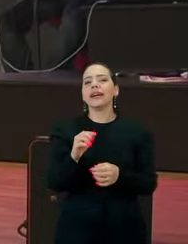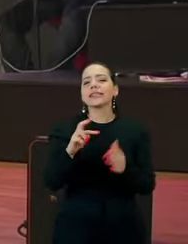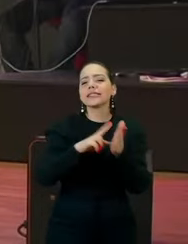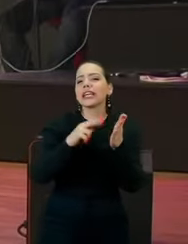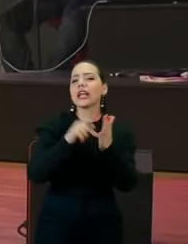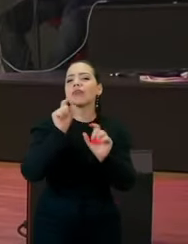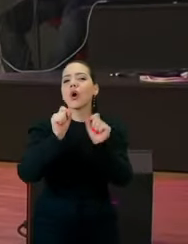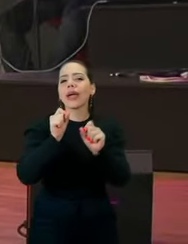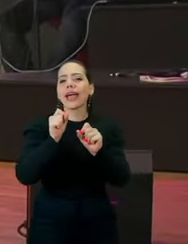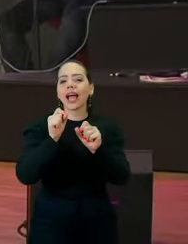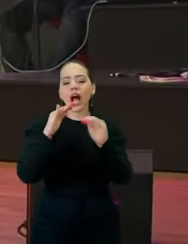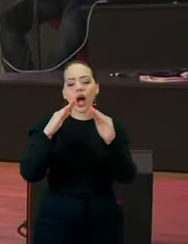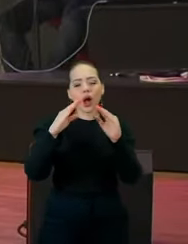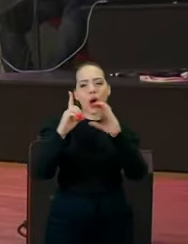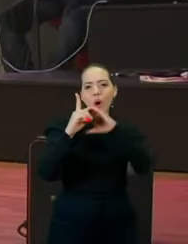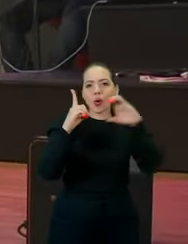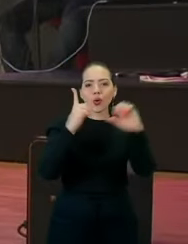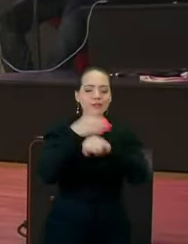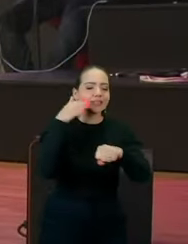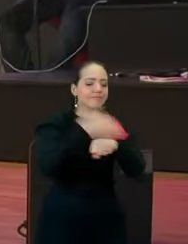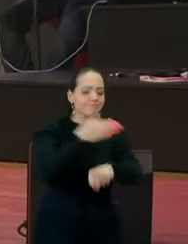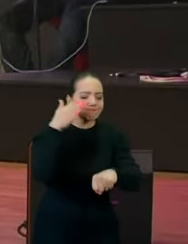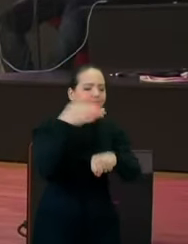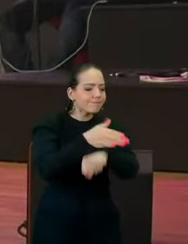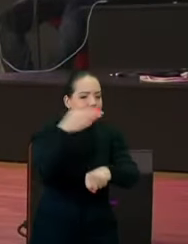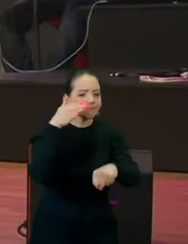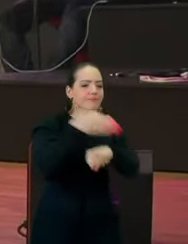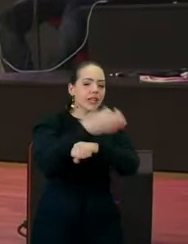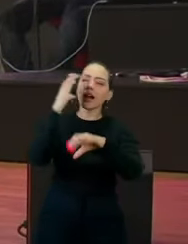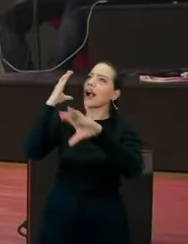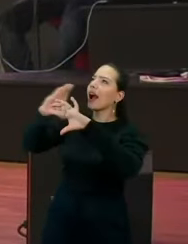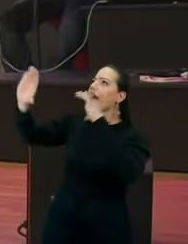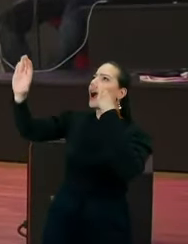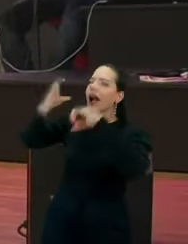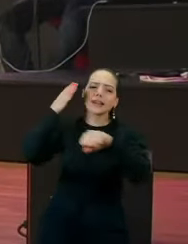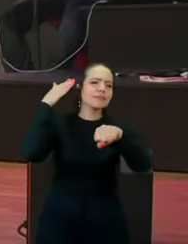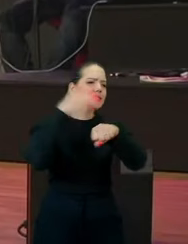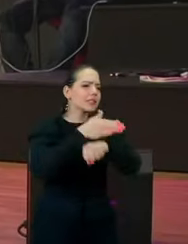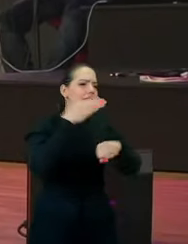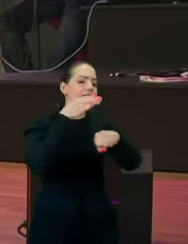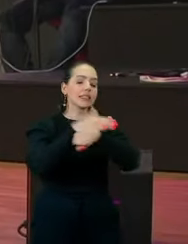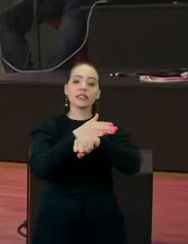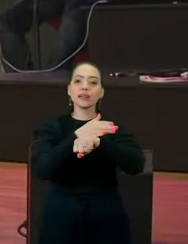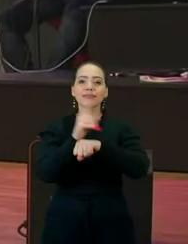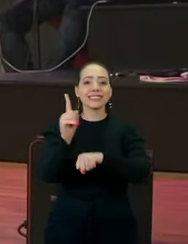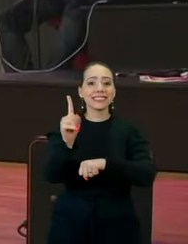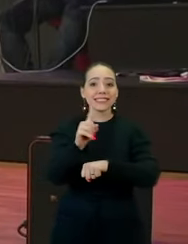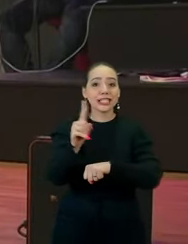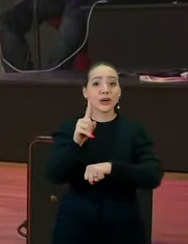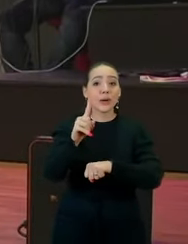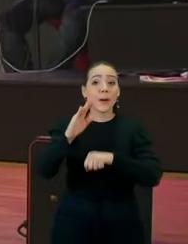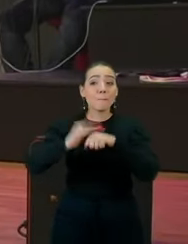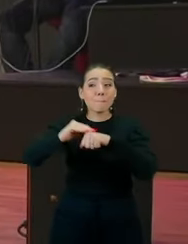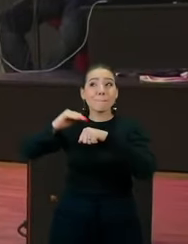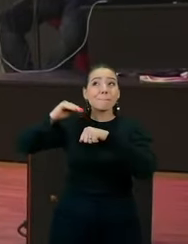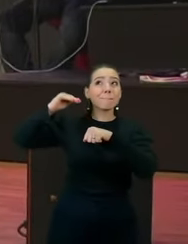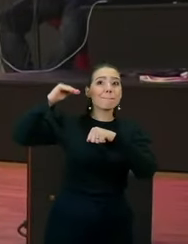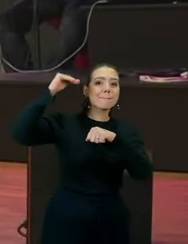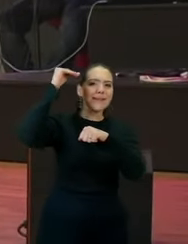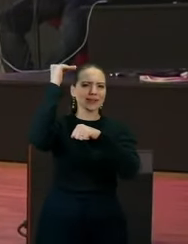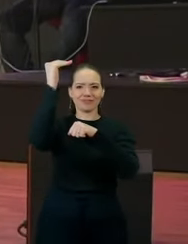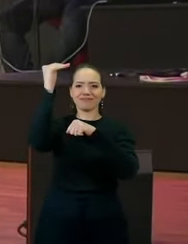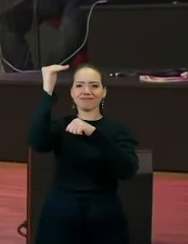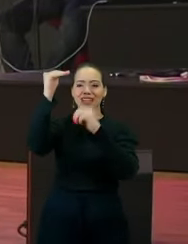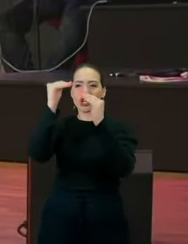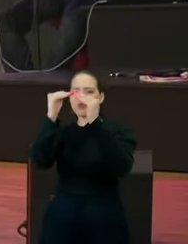está, quando nós estávamos cantando ali, para te adorar eu vivo. Aí eu estava pensando, imaginando alguma cabeça de